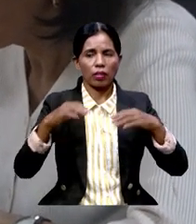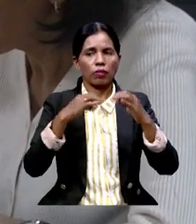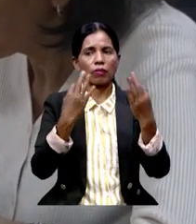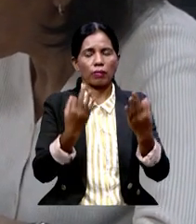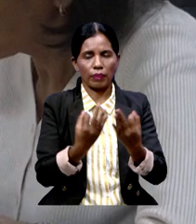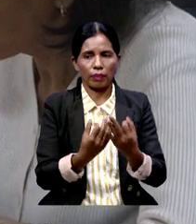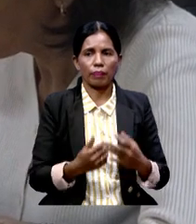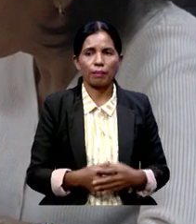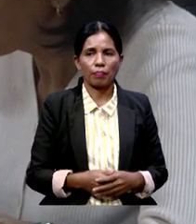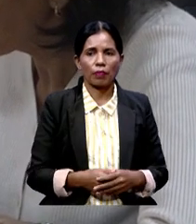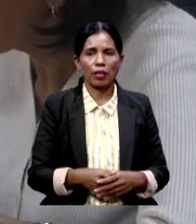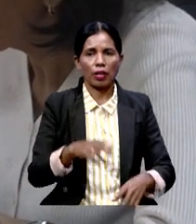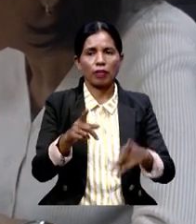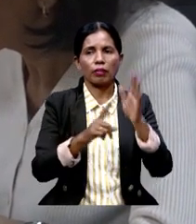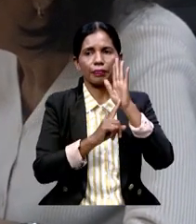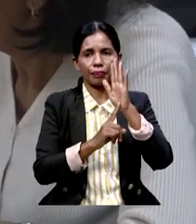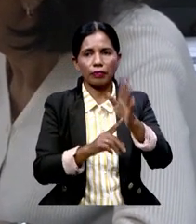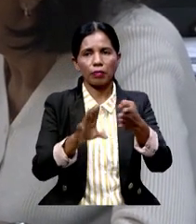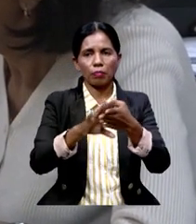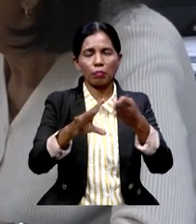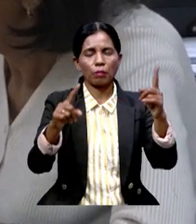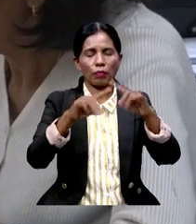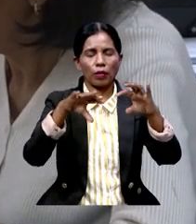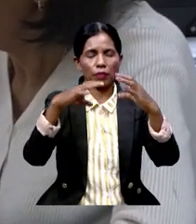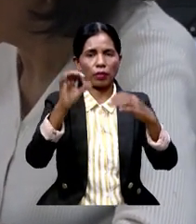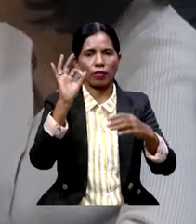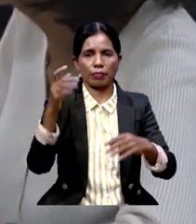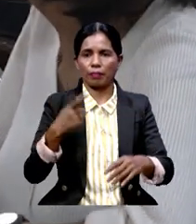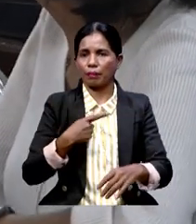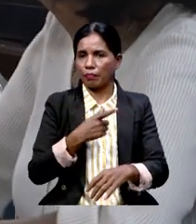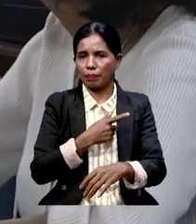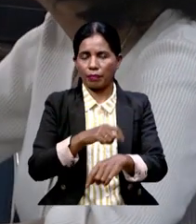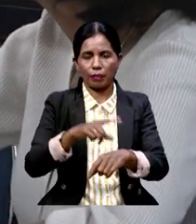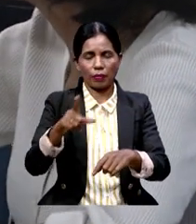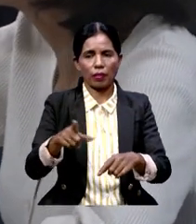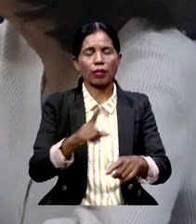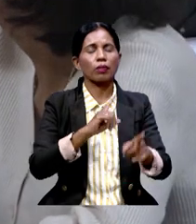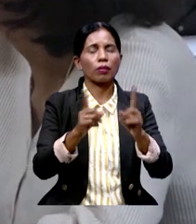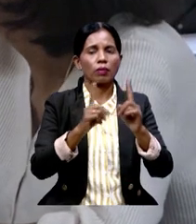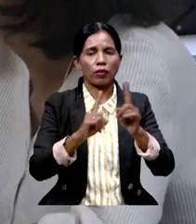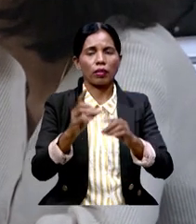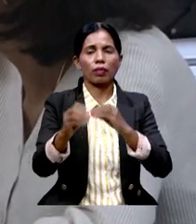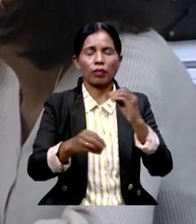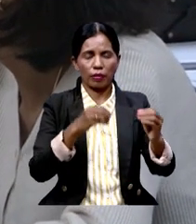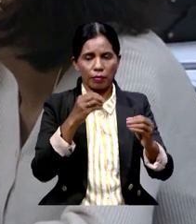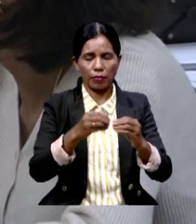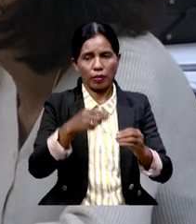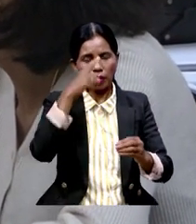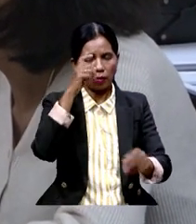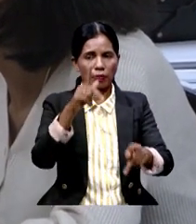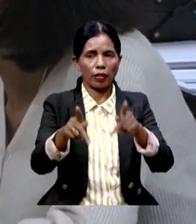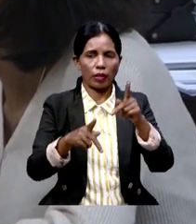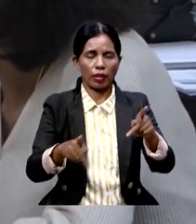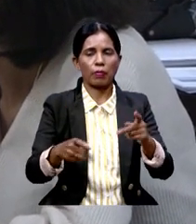familiarismo. Reclamante Sira retou carta petição para a Comissão F e Parlamento Nacional, que protesta o recrutamento, né, tamba aplicante